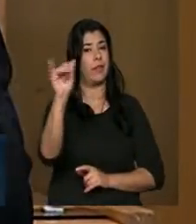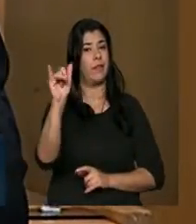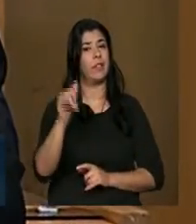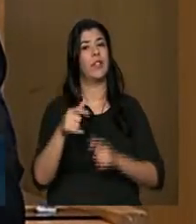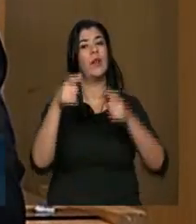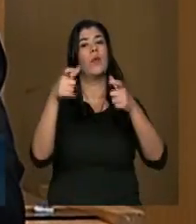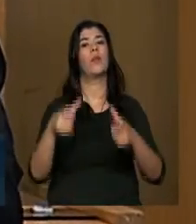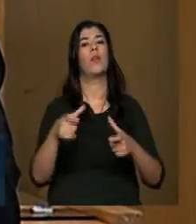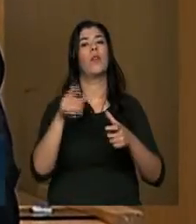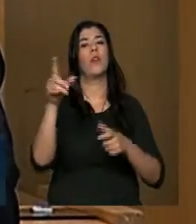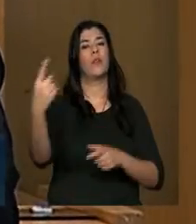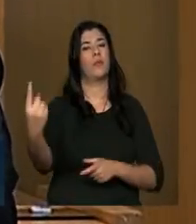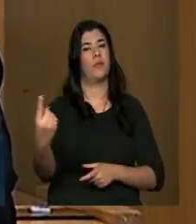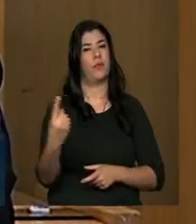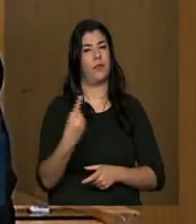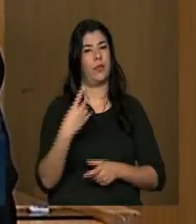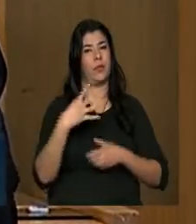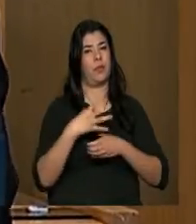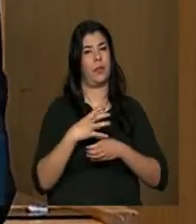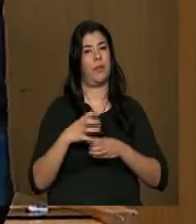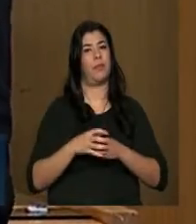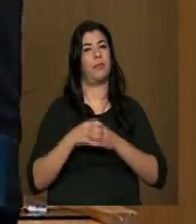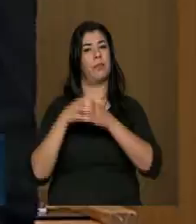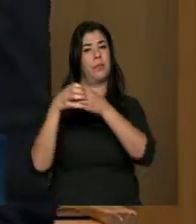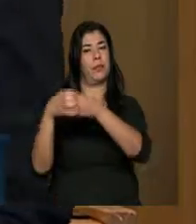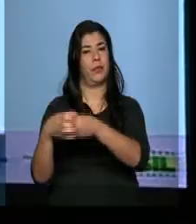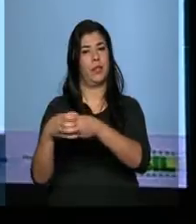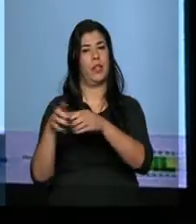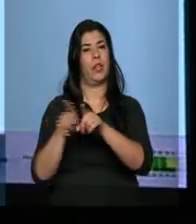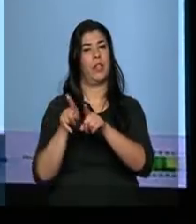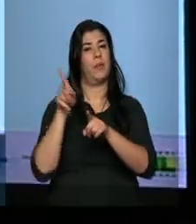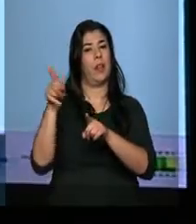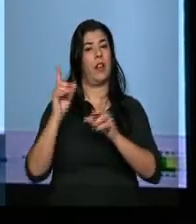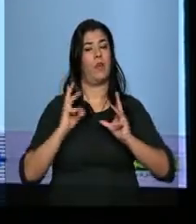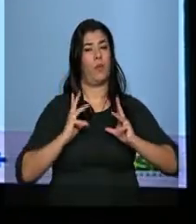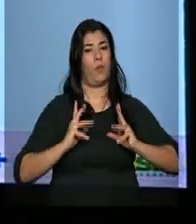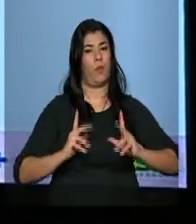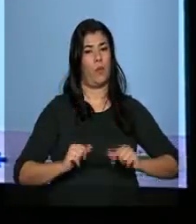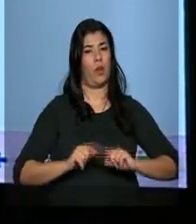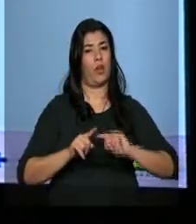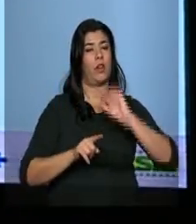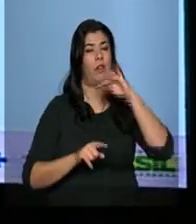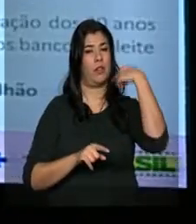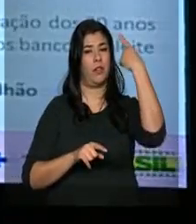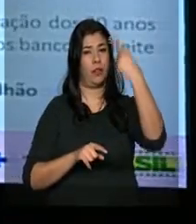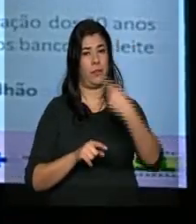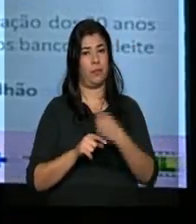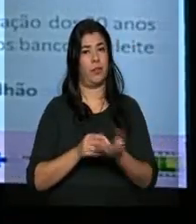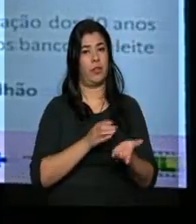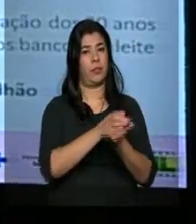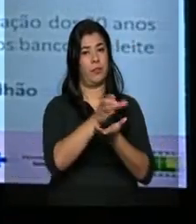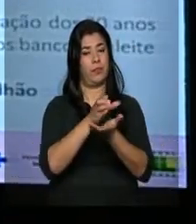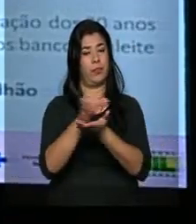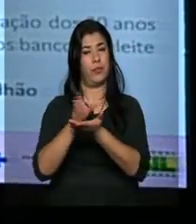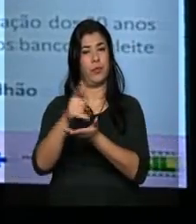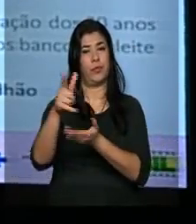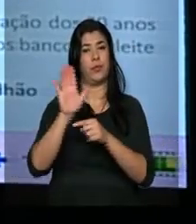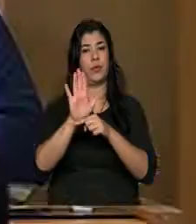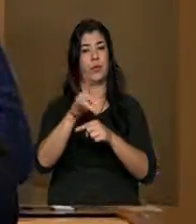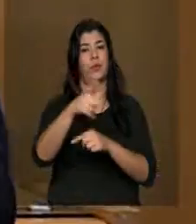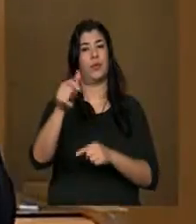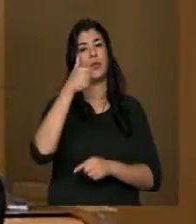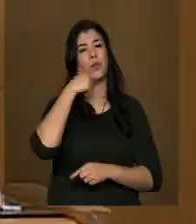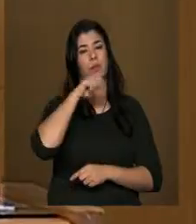ser enviado ao banco de leite para pasteurização e posterior distribuição. Então, é isso. Eu passo a palavra